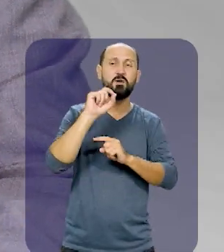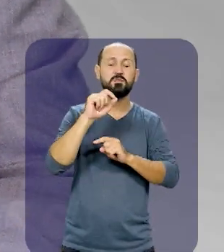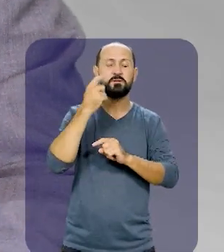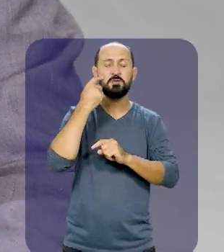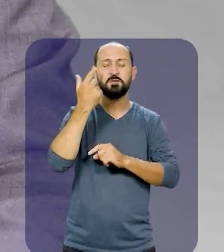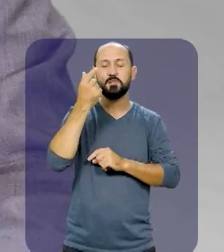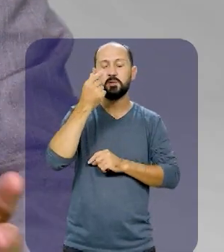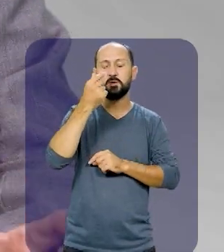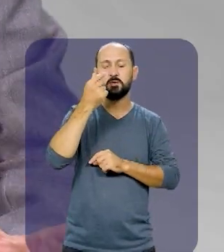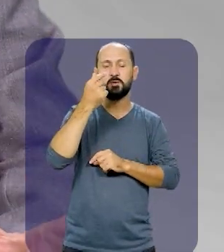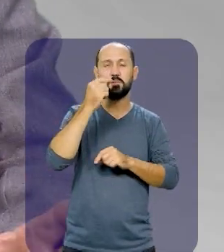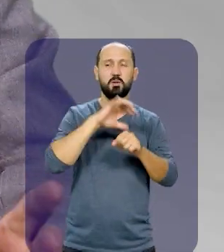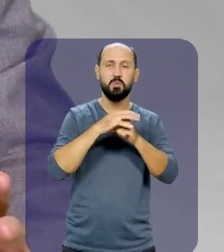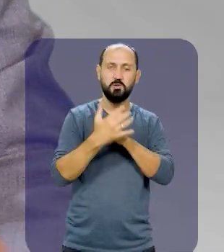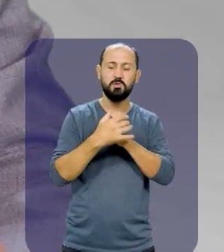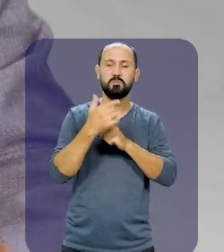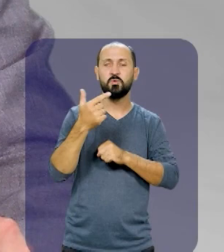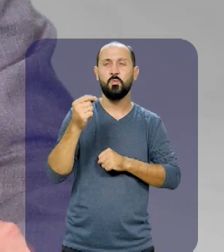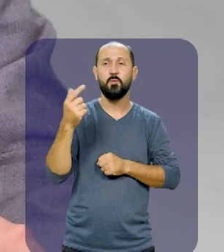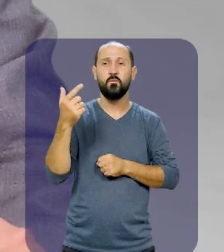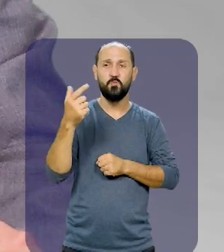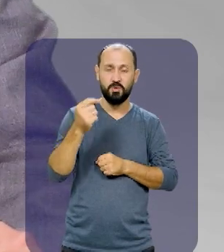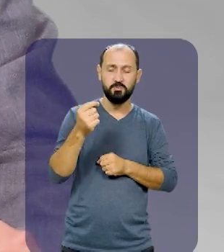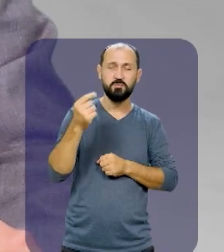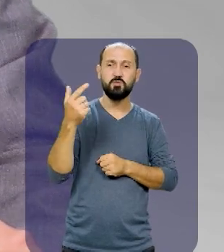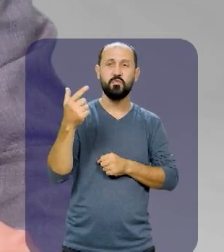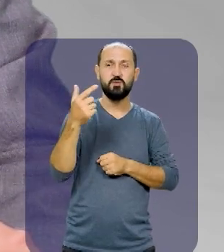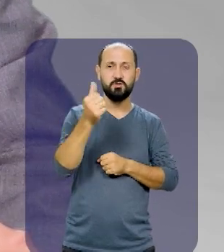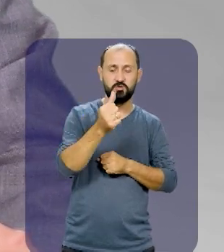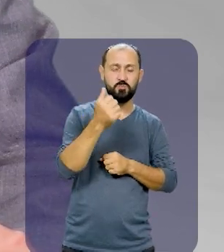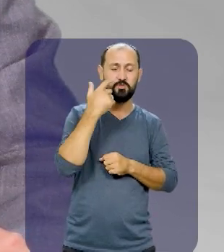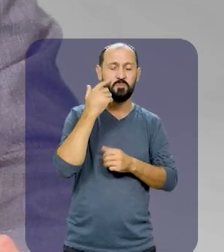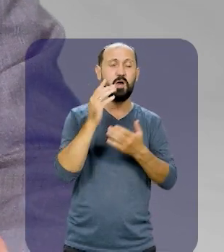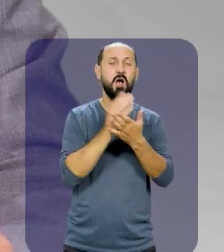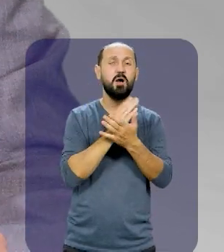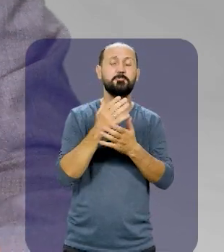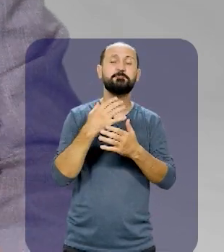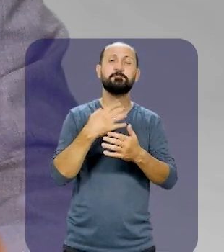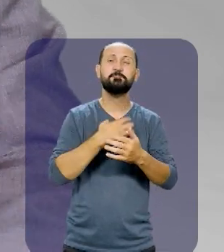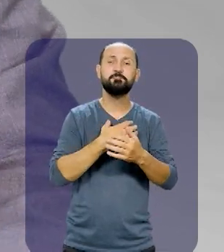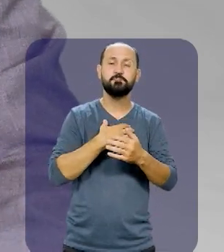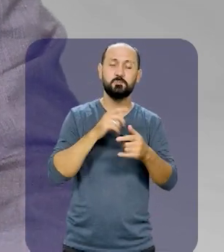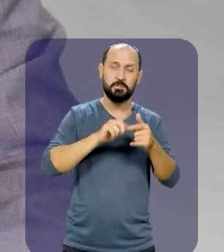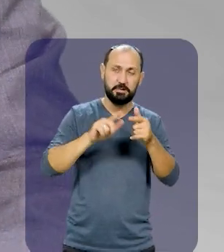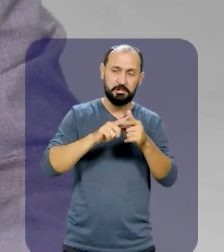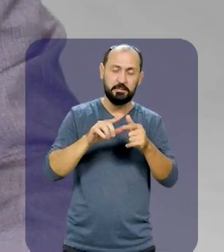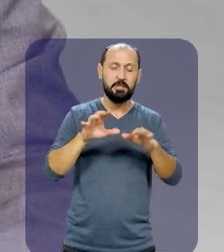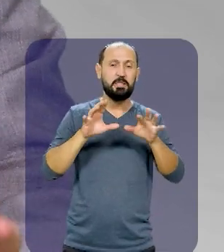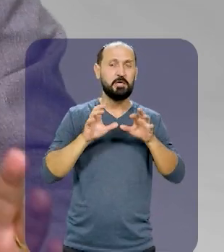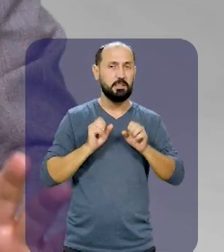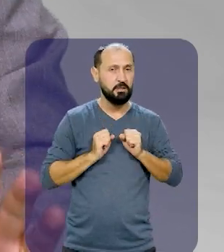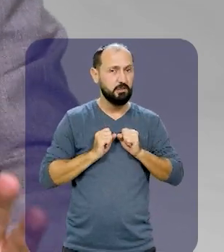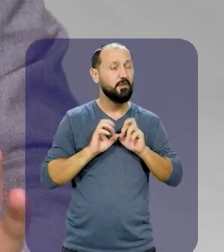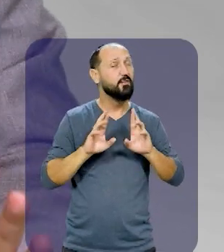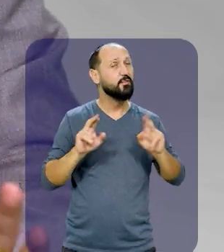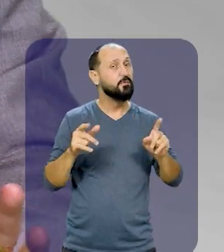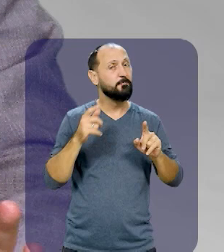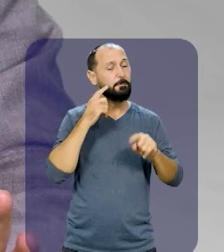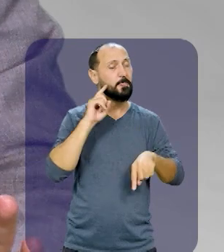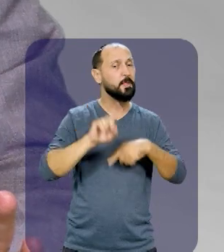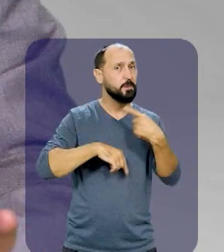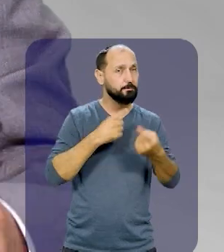a Covid em 2020 e 2021, eles ficaram com algumas sequelas, que é diferente